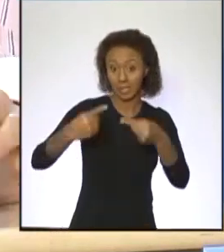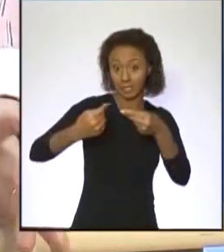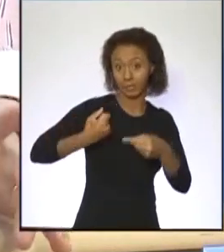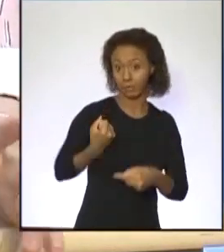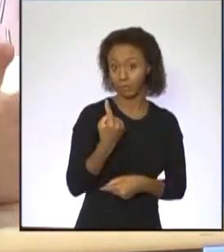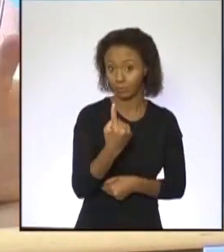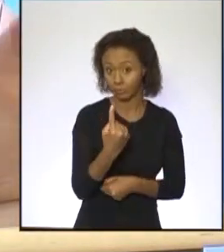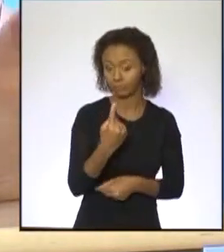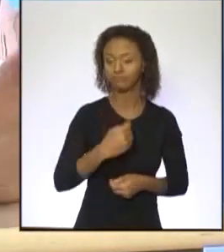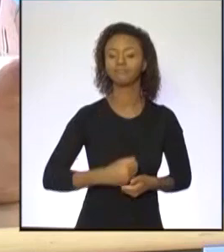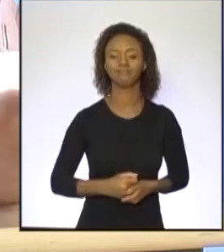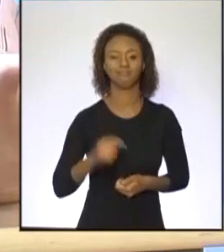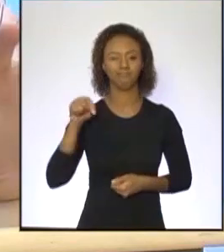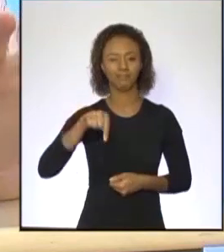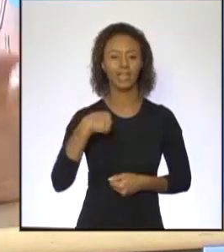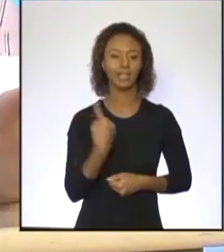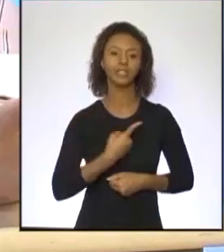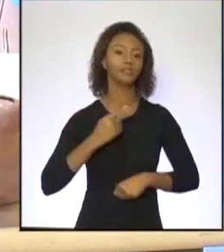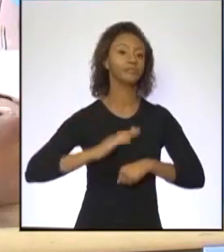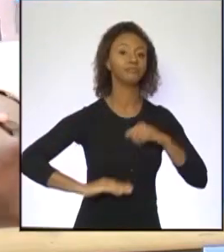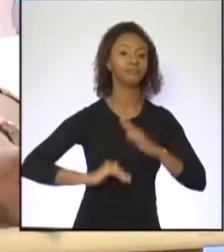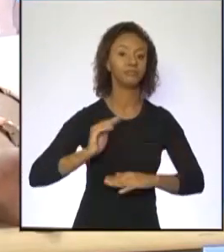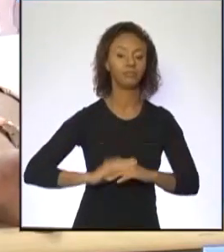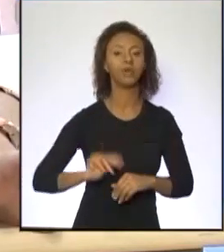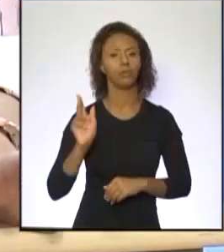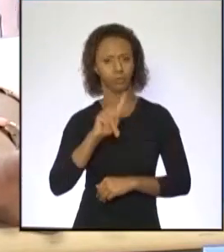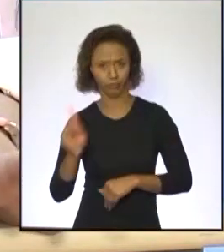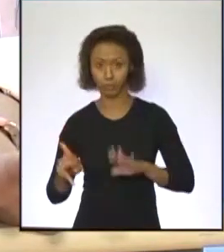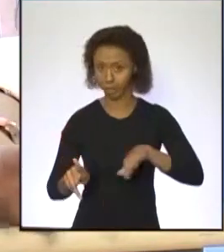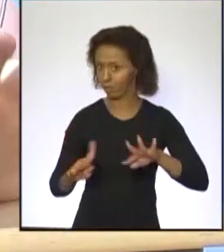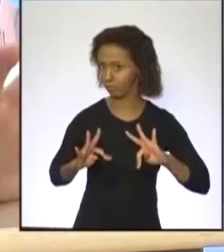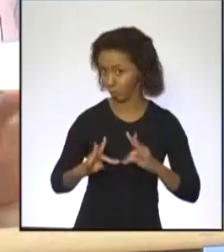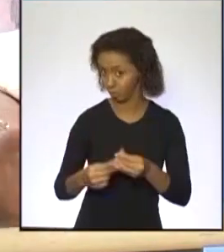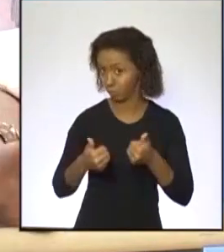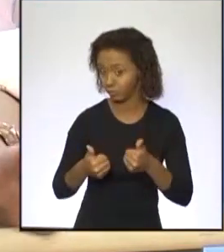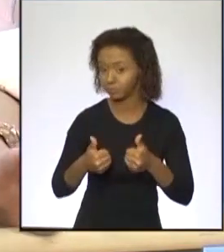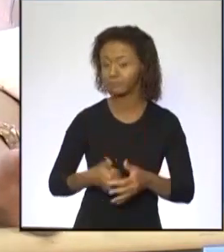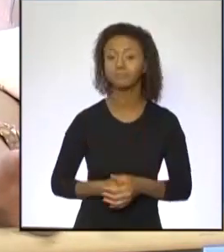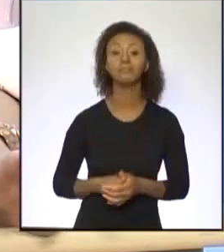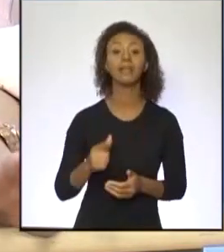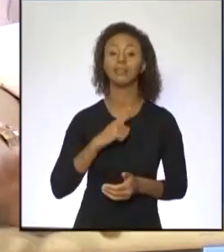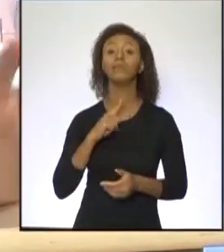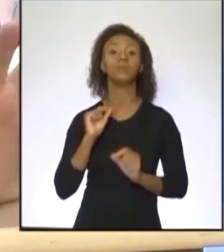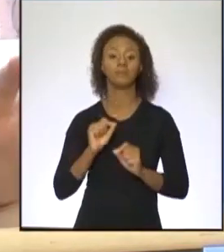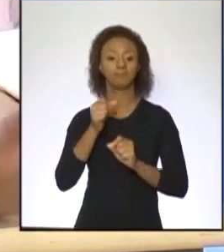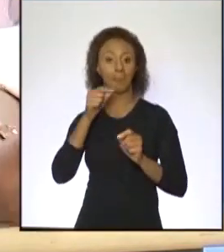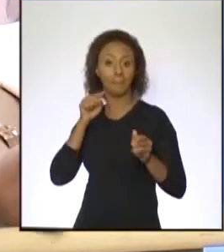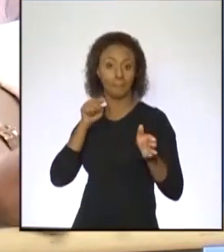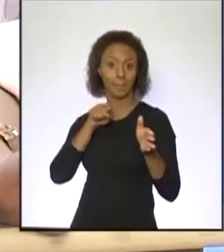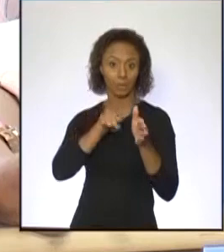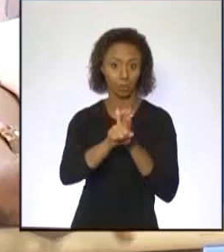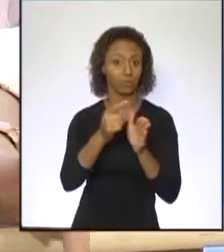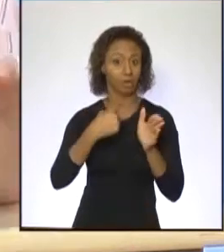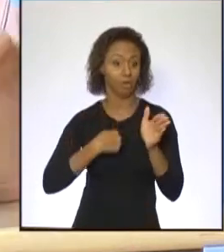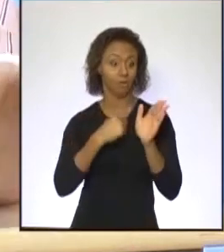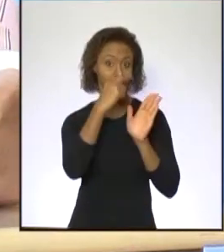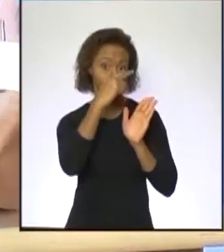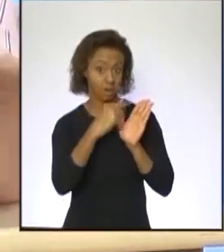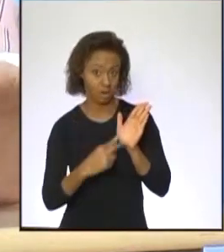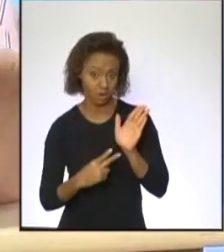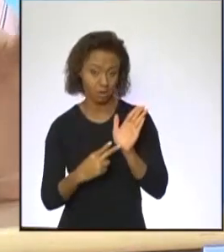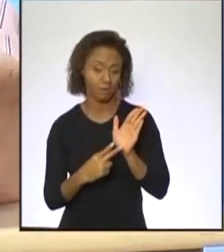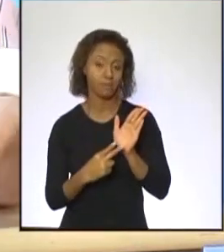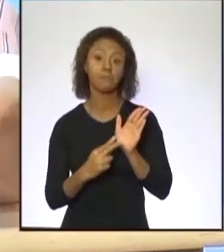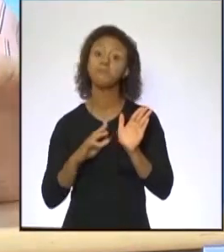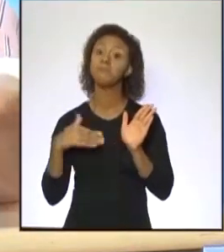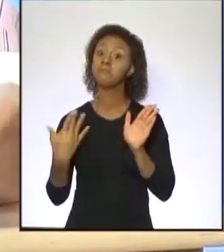Esse desafio que a gente vai fazer é tanto para professores quanto para alunos. É uma pergunta que eu vou ler para vocês. Agora,